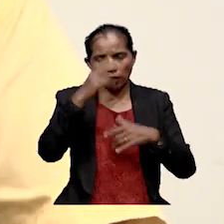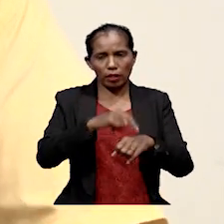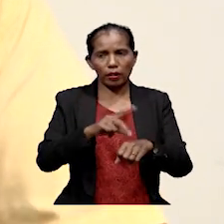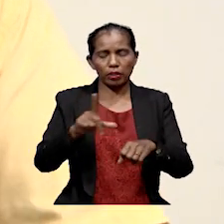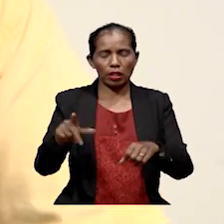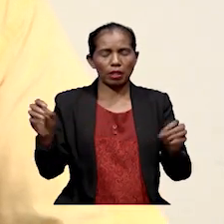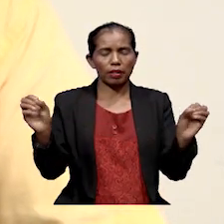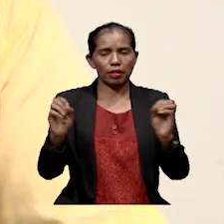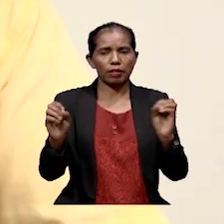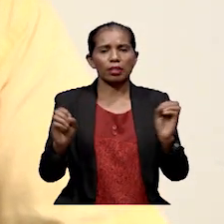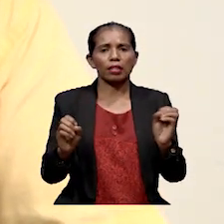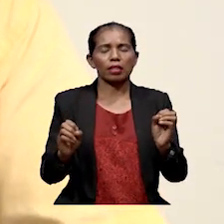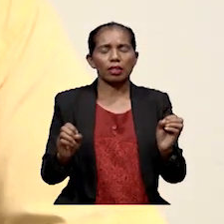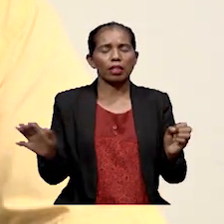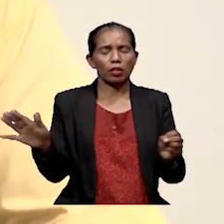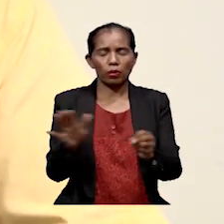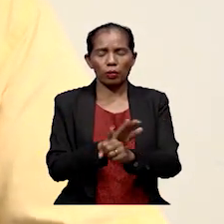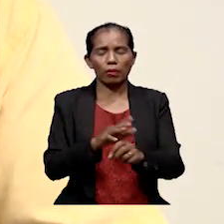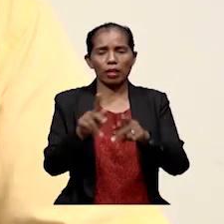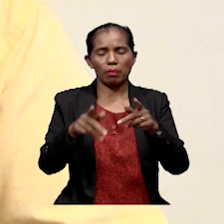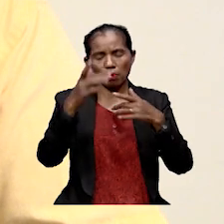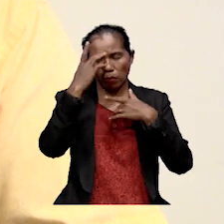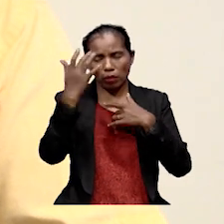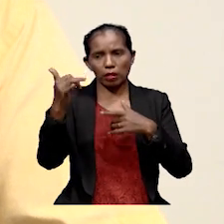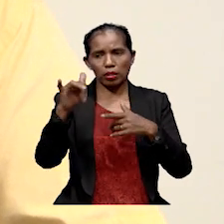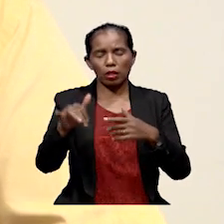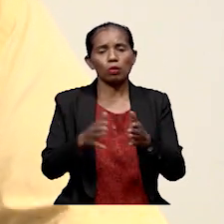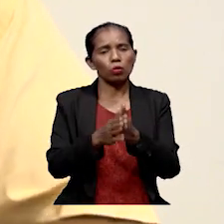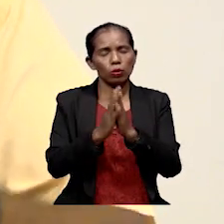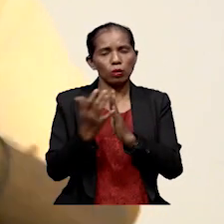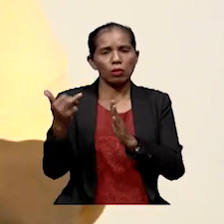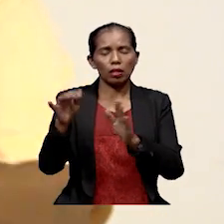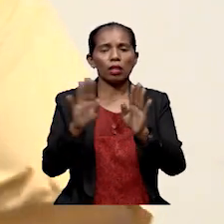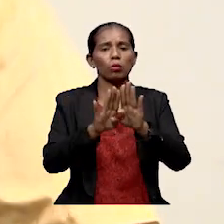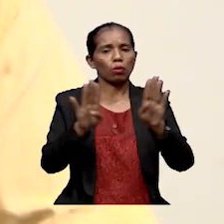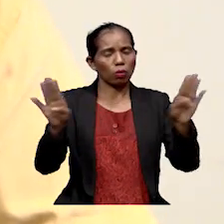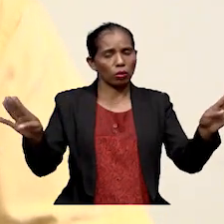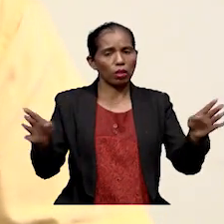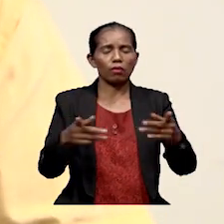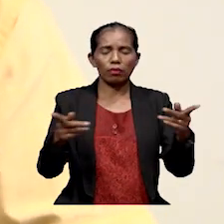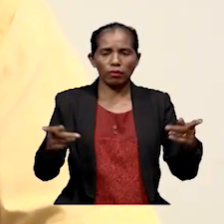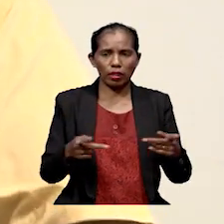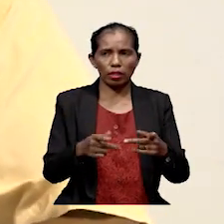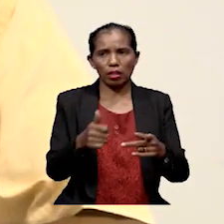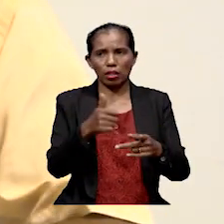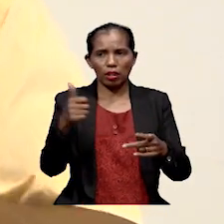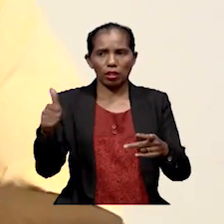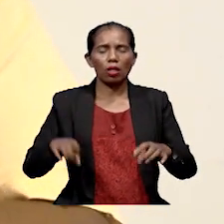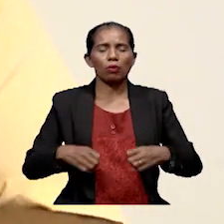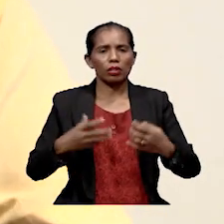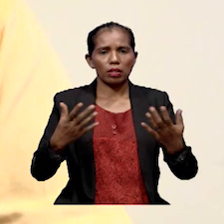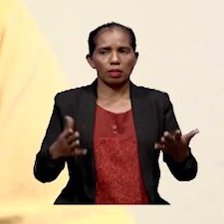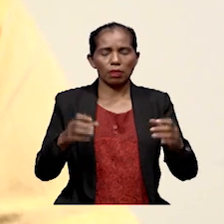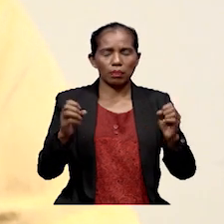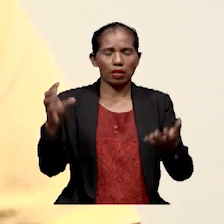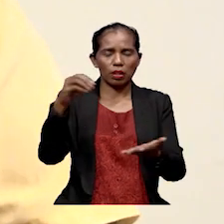ter a paciente sira, então tem logo o uso da sira, para tu logo que está um espaço balo, buca está espaço balo, e ali outro para o exame que a bela